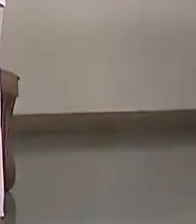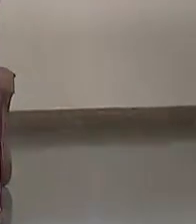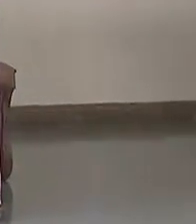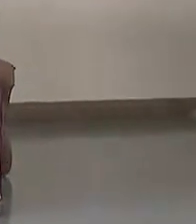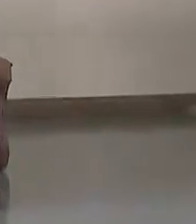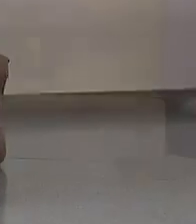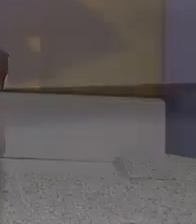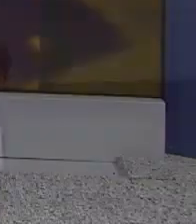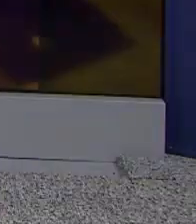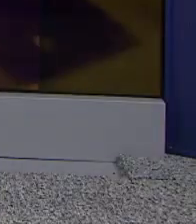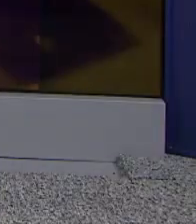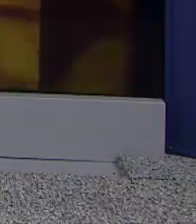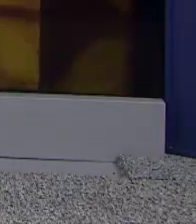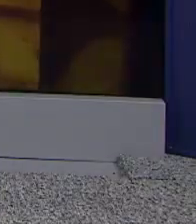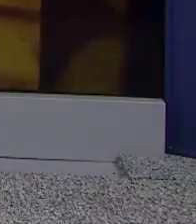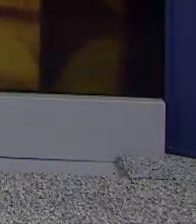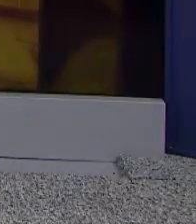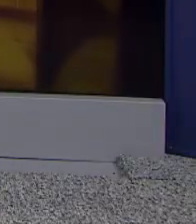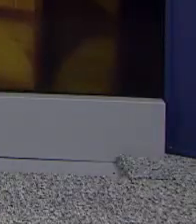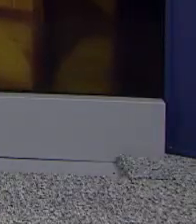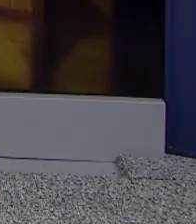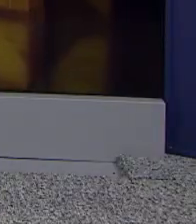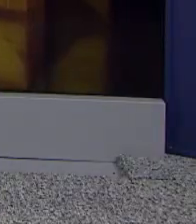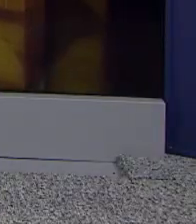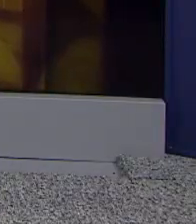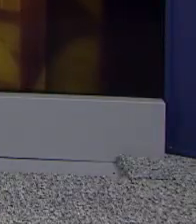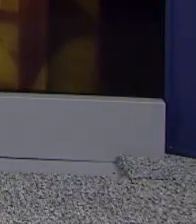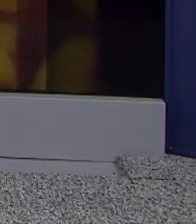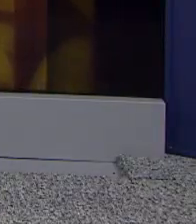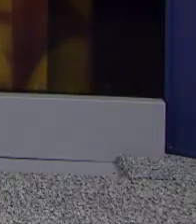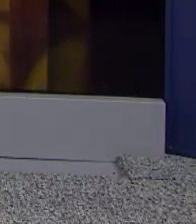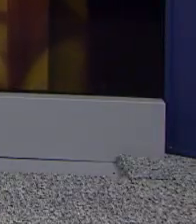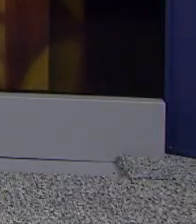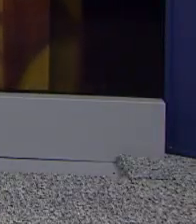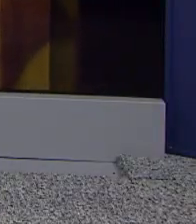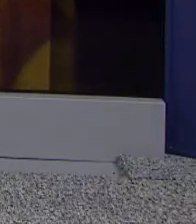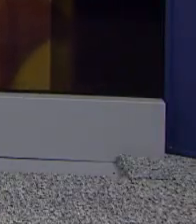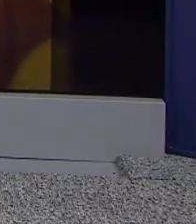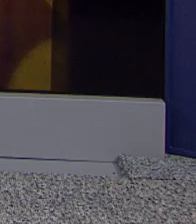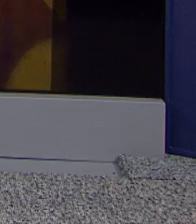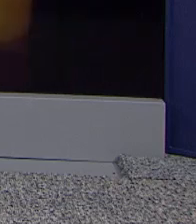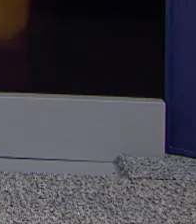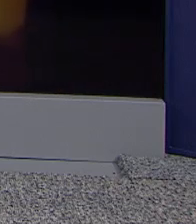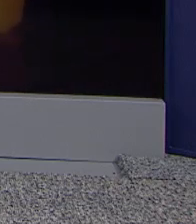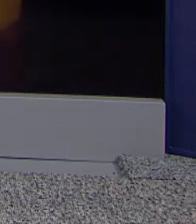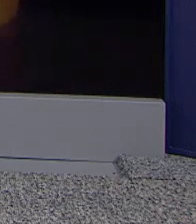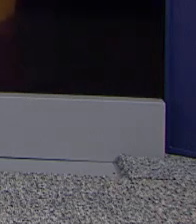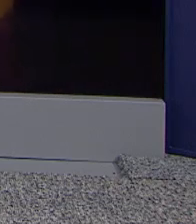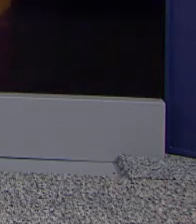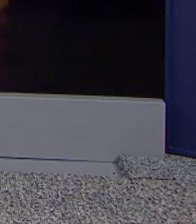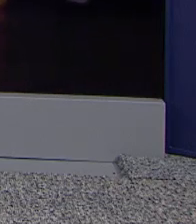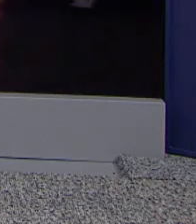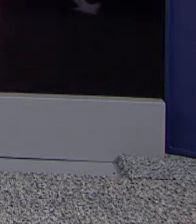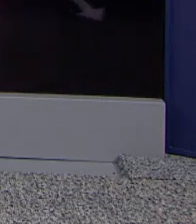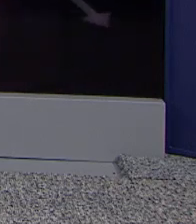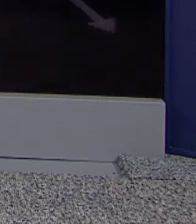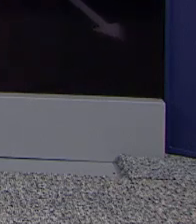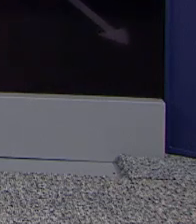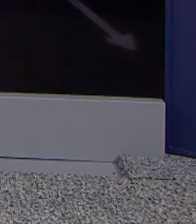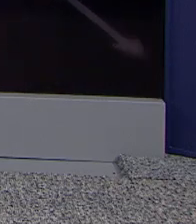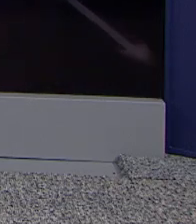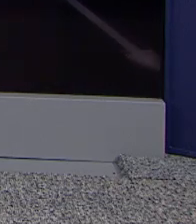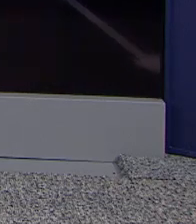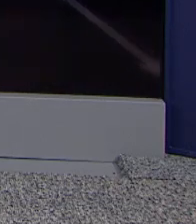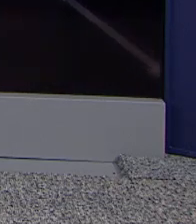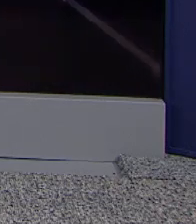Neste momento, nós acompanhamos ao vivo da cidade de Itu, no interior de São Paulo, a cerimônia de abertura do Centro